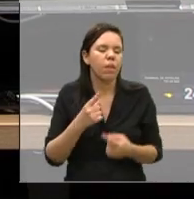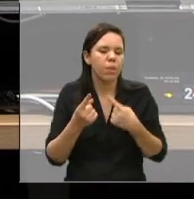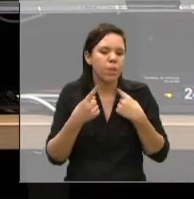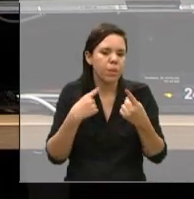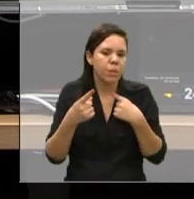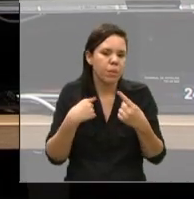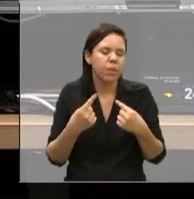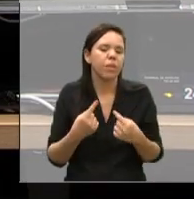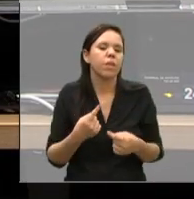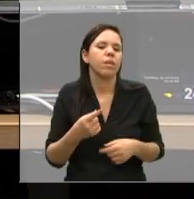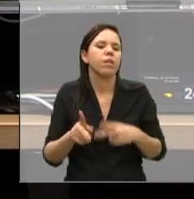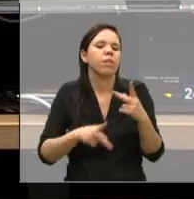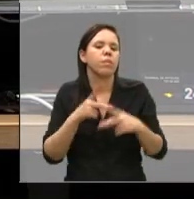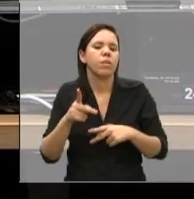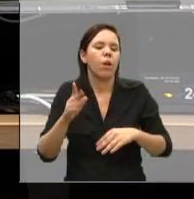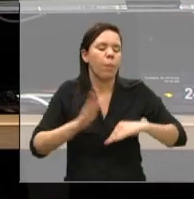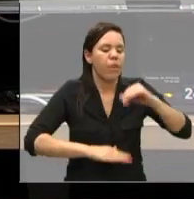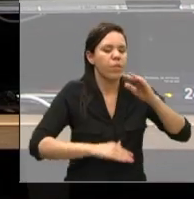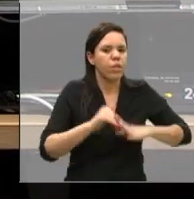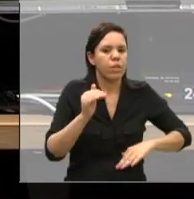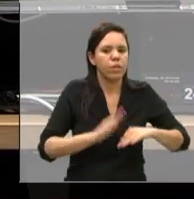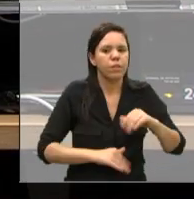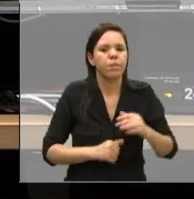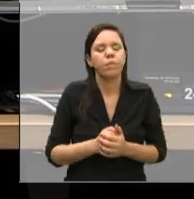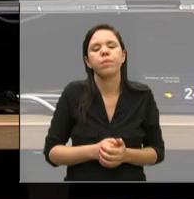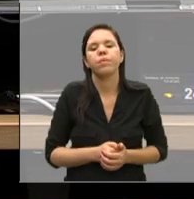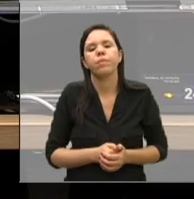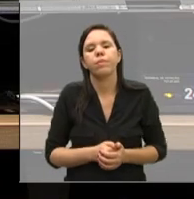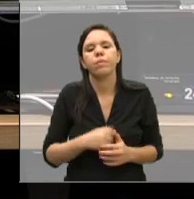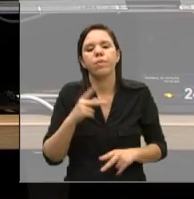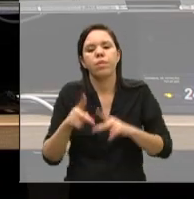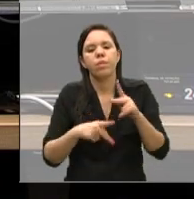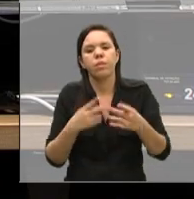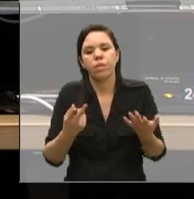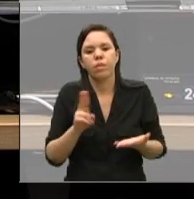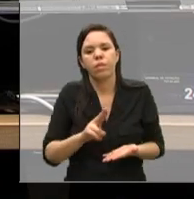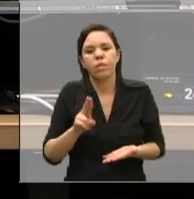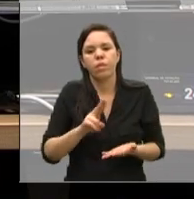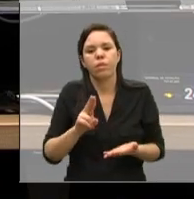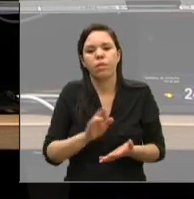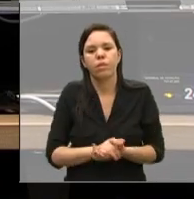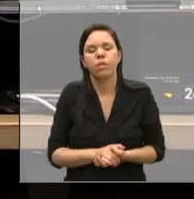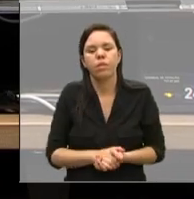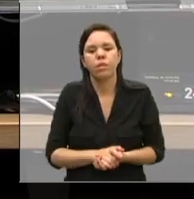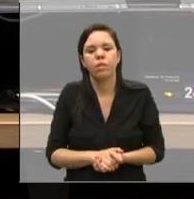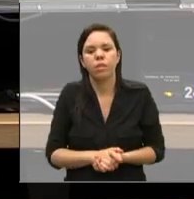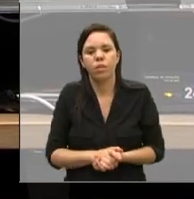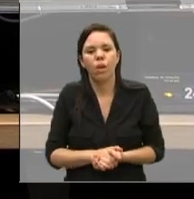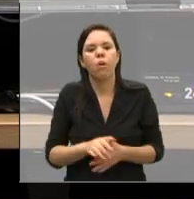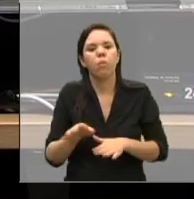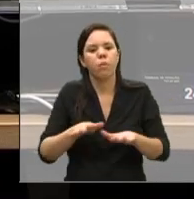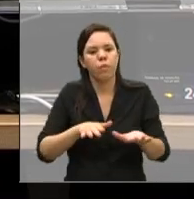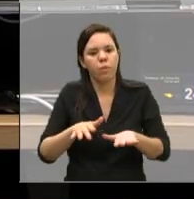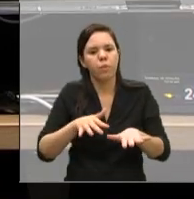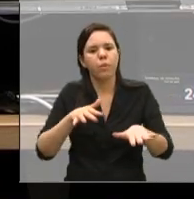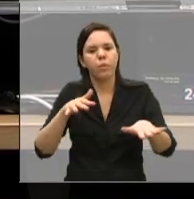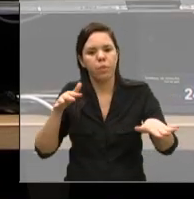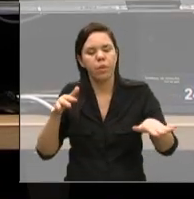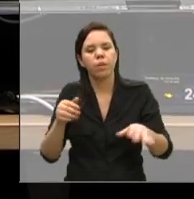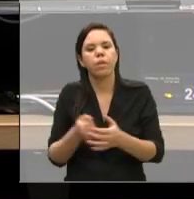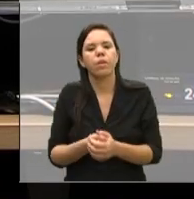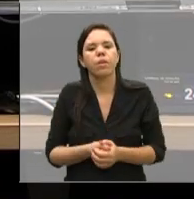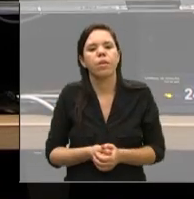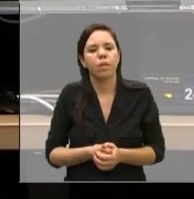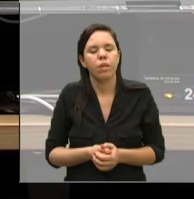que vivenciam, seja os profissionais que são do serviço, seja a população que utiliza, com os movimentos que se organizam em torno de